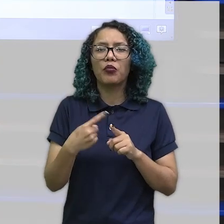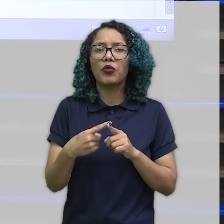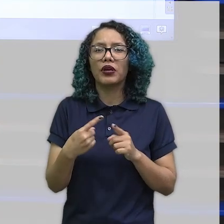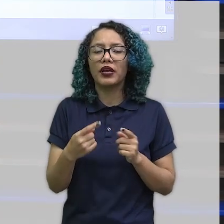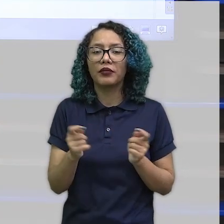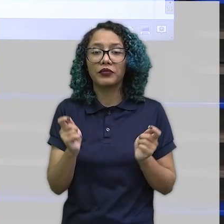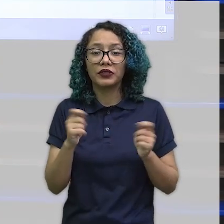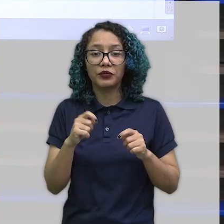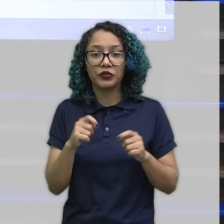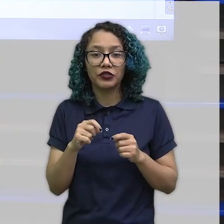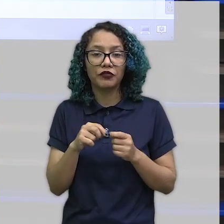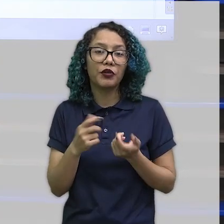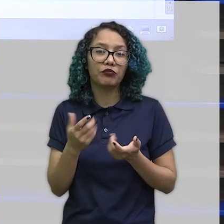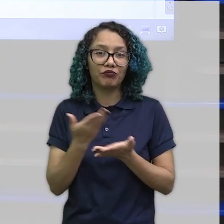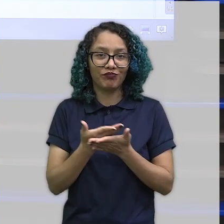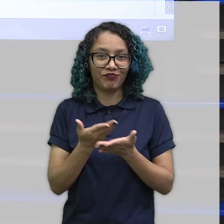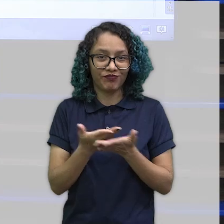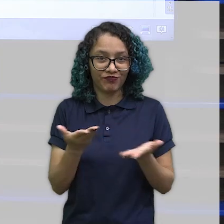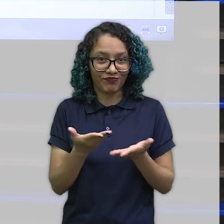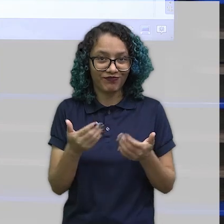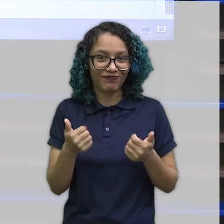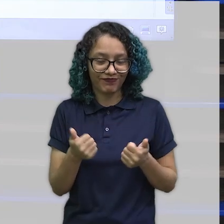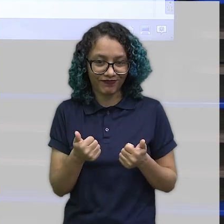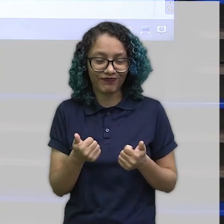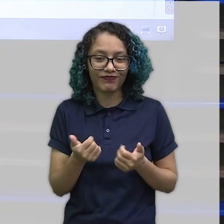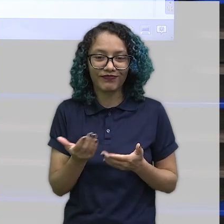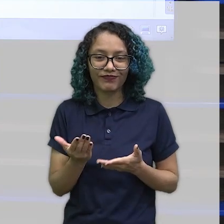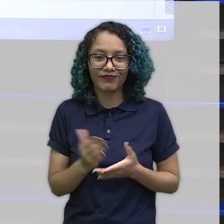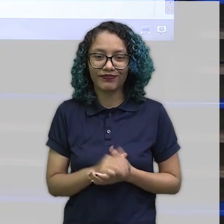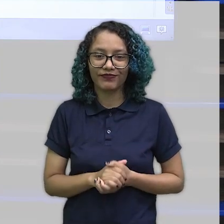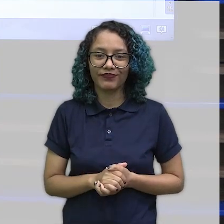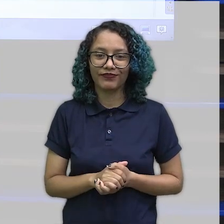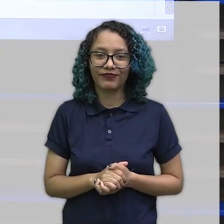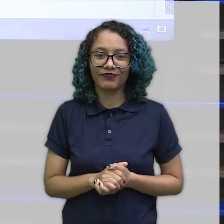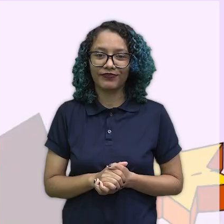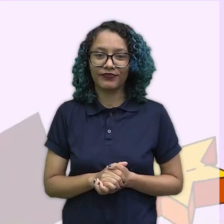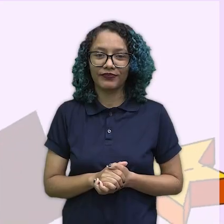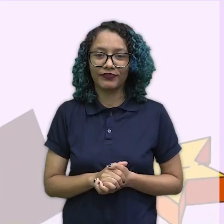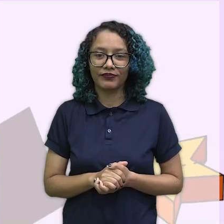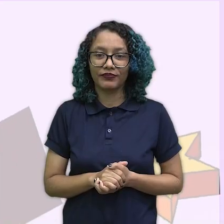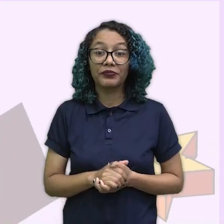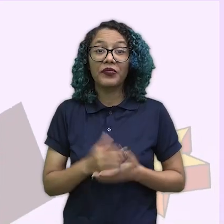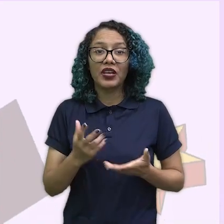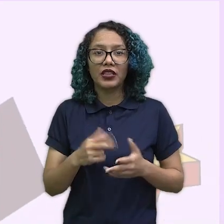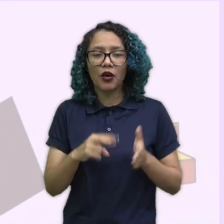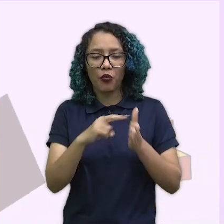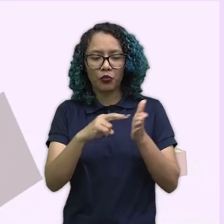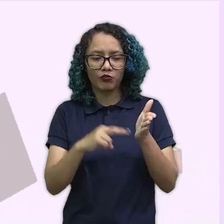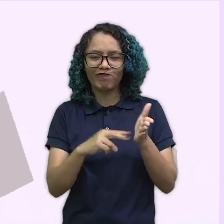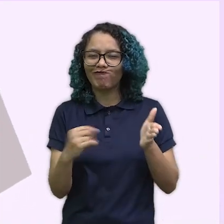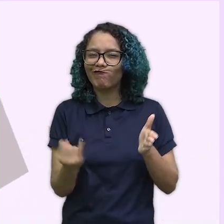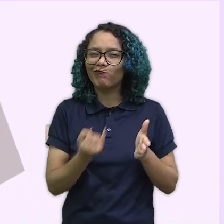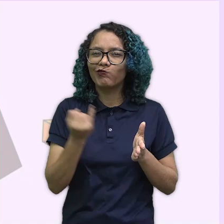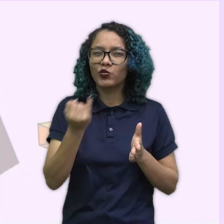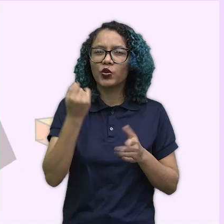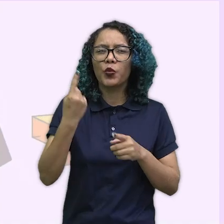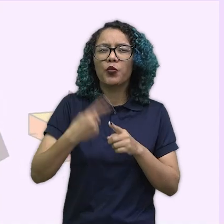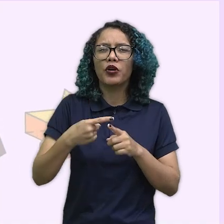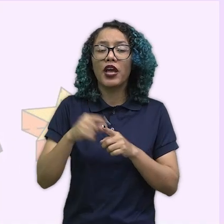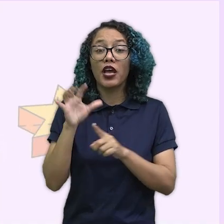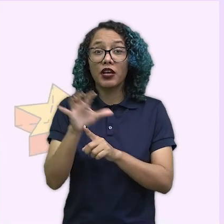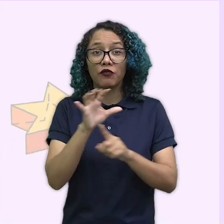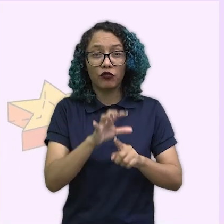que nós estejamos aqui na segunda série estudando esse objeto de conhecimento. Os prismas são tão fundamentais que inspiram